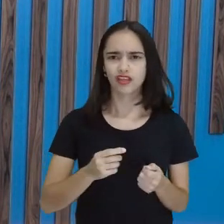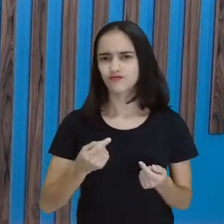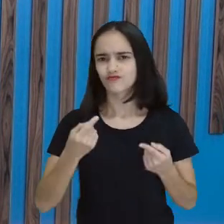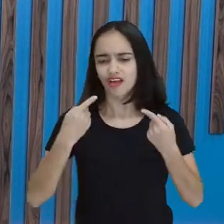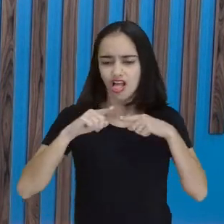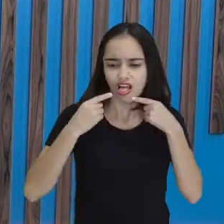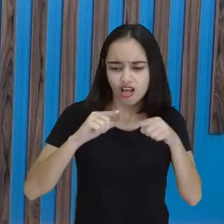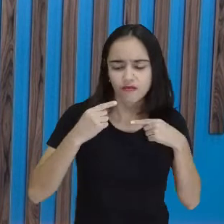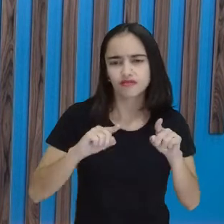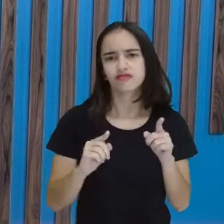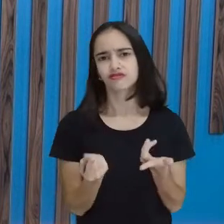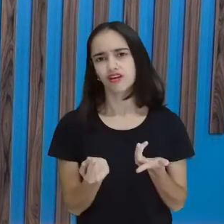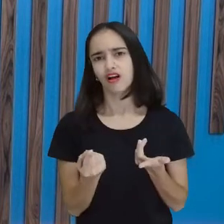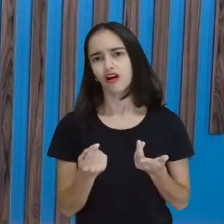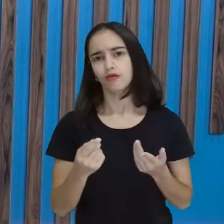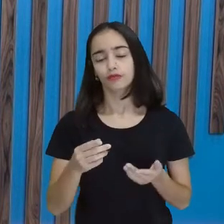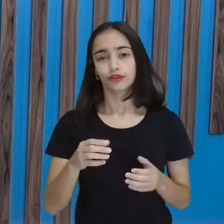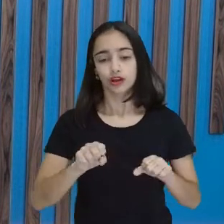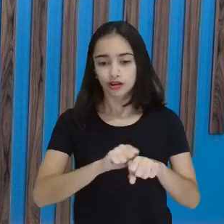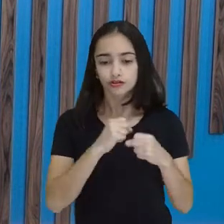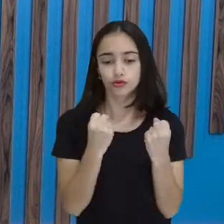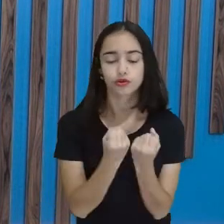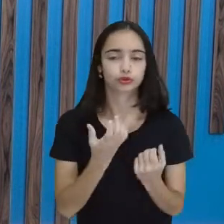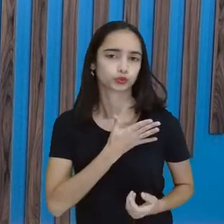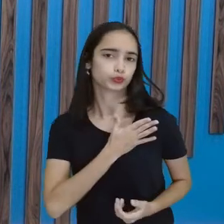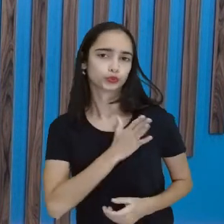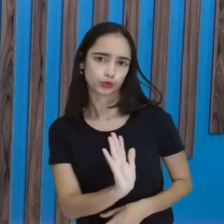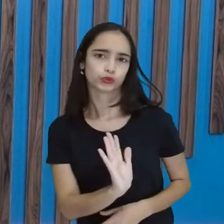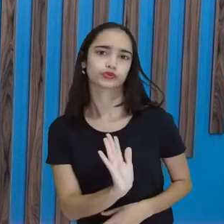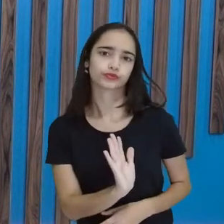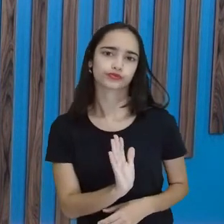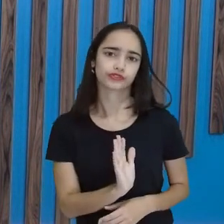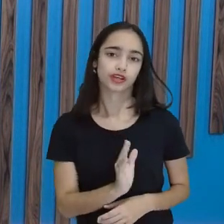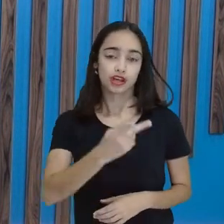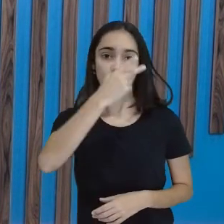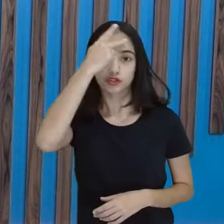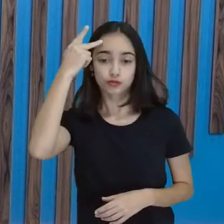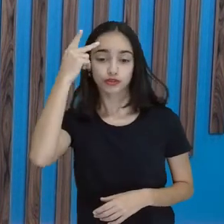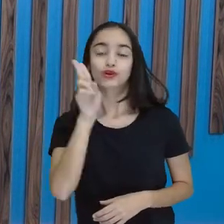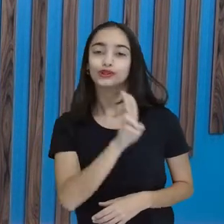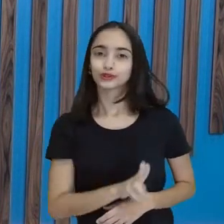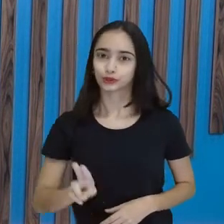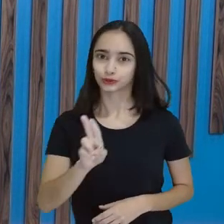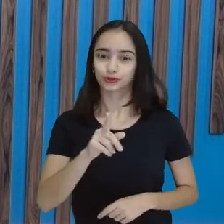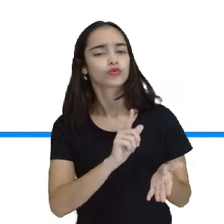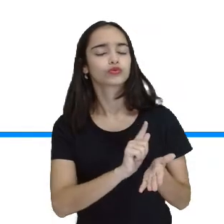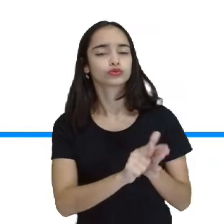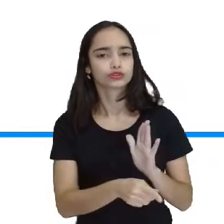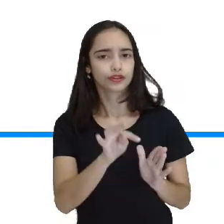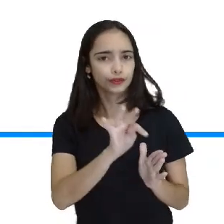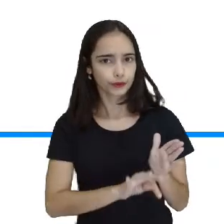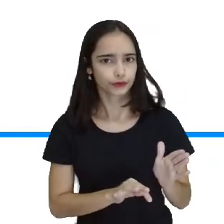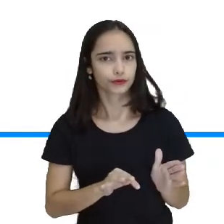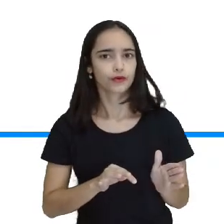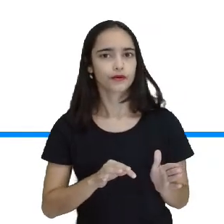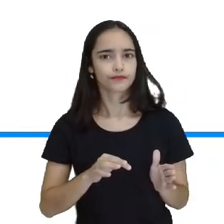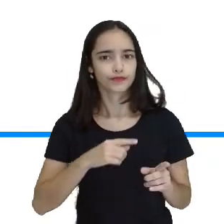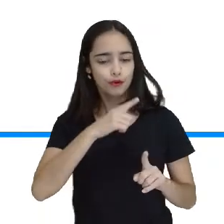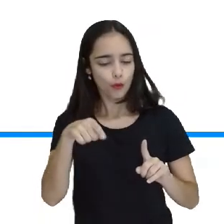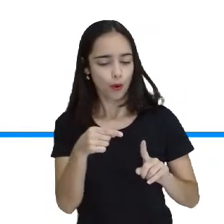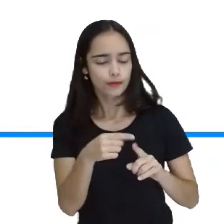ou então para nós aqui no aplicativo e também no YouTube. Você pode colocar lá seus comentários que a gente vai